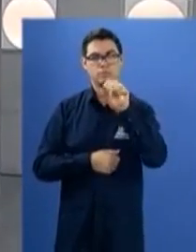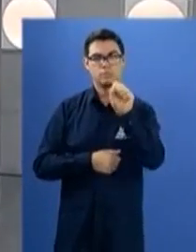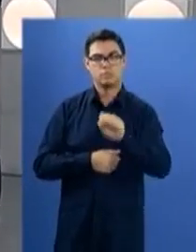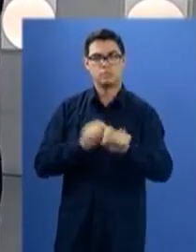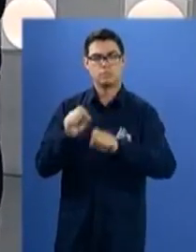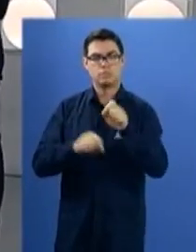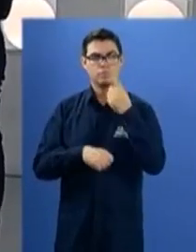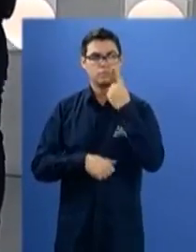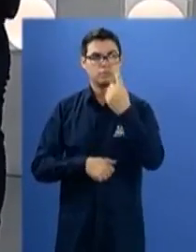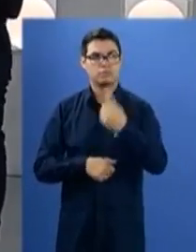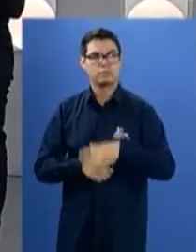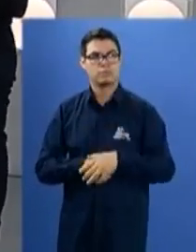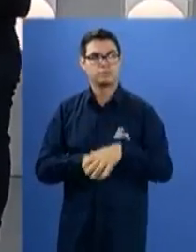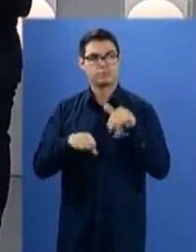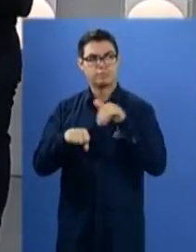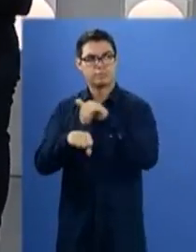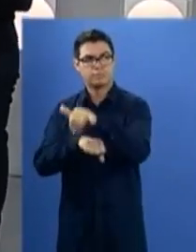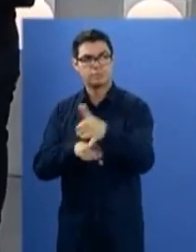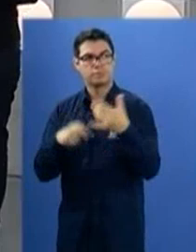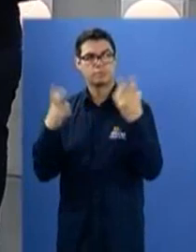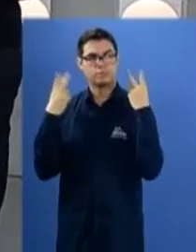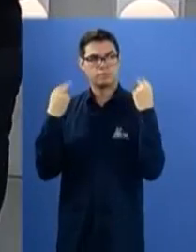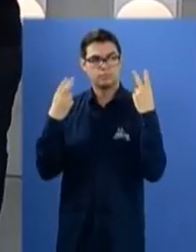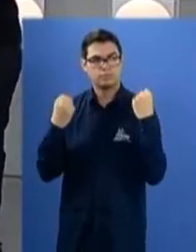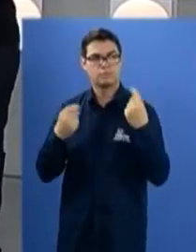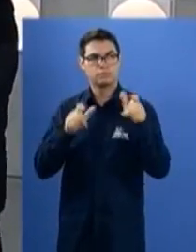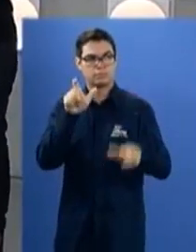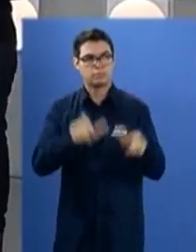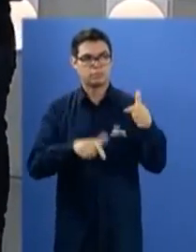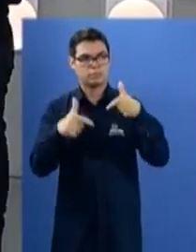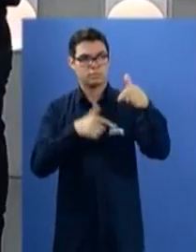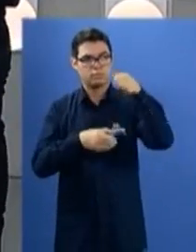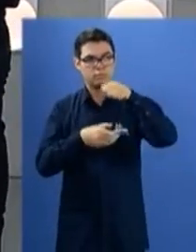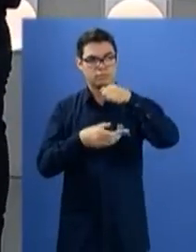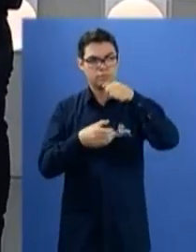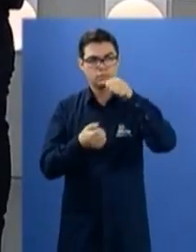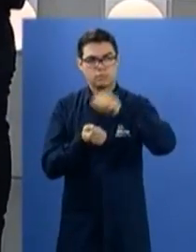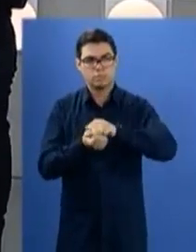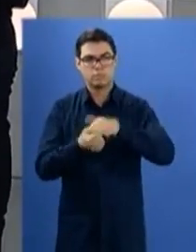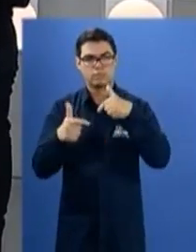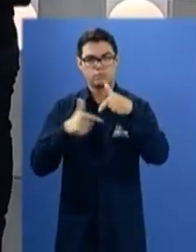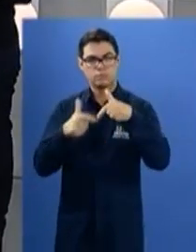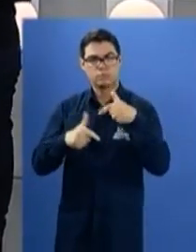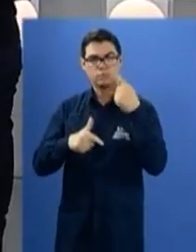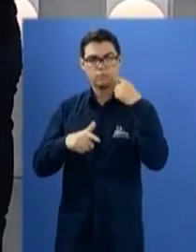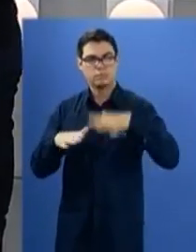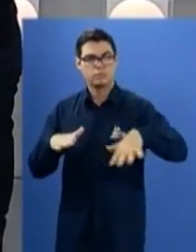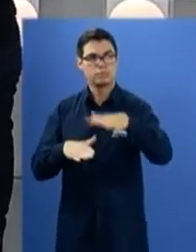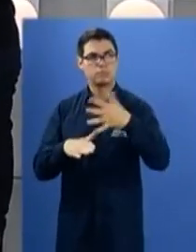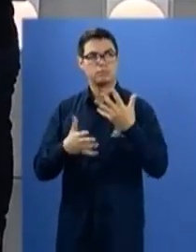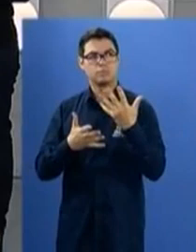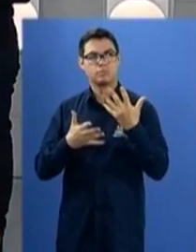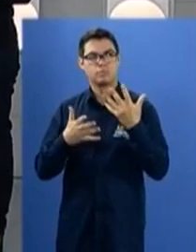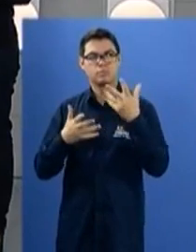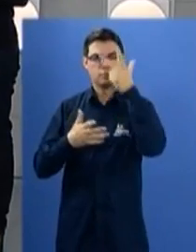a aeronave, os pilotos, os comissários, a equipe de terra, os